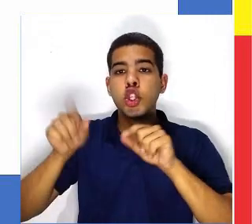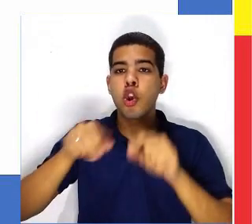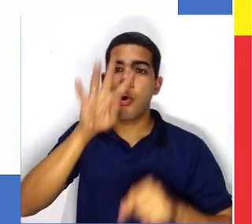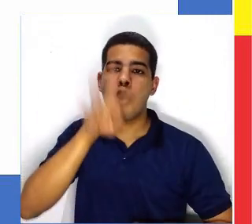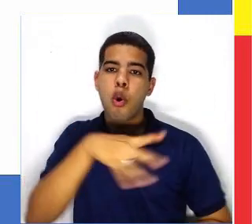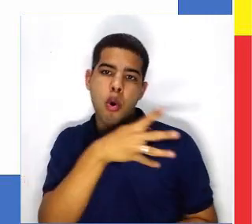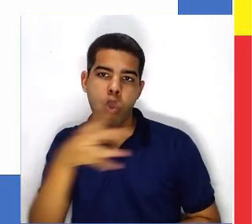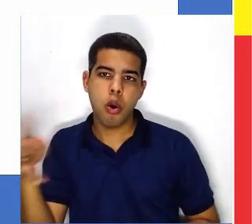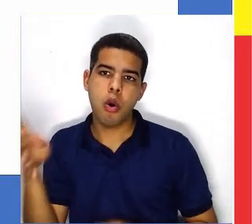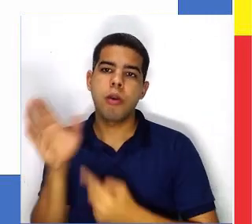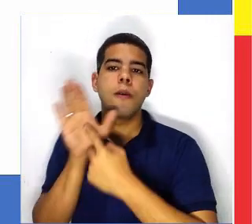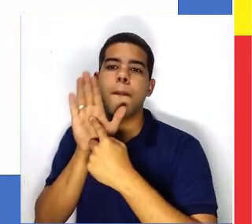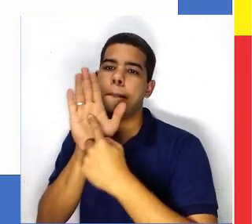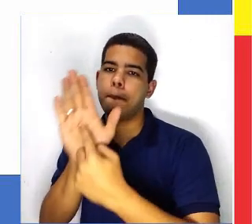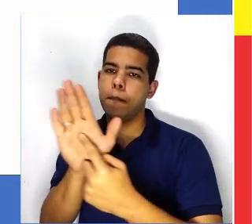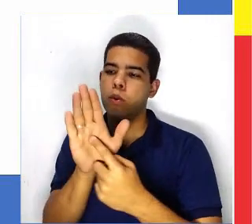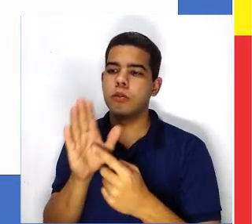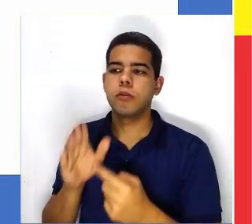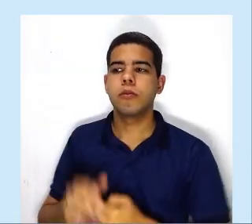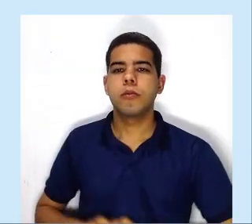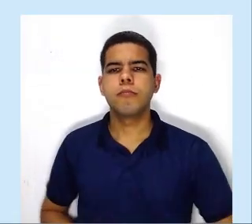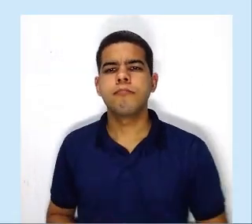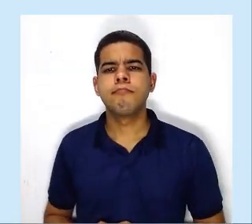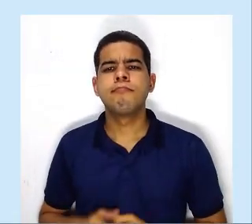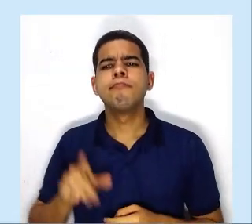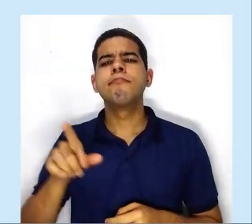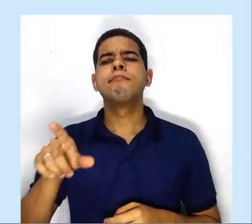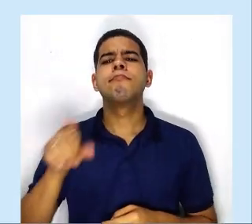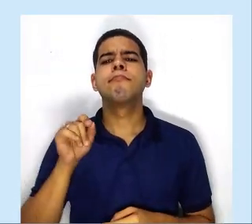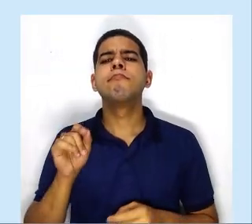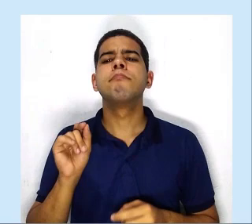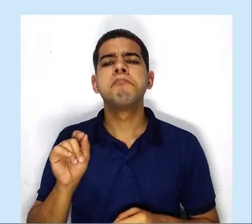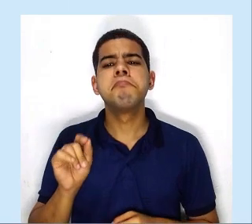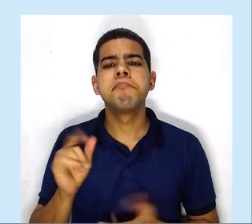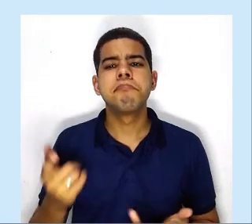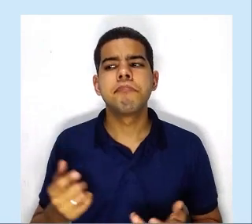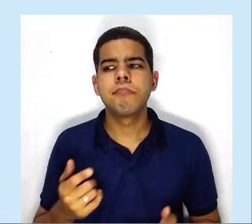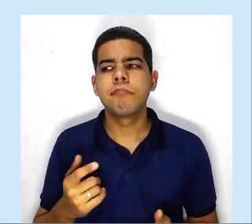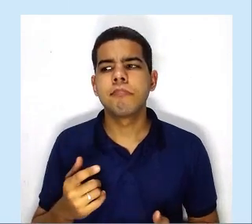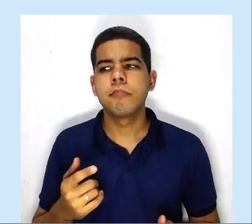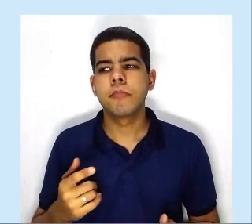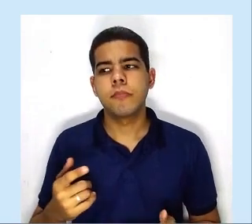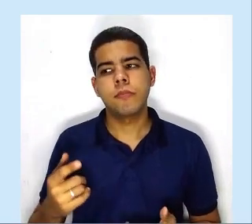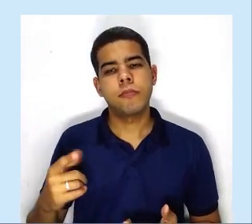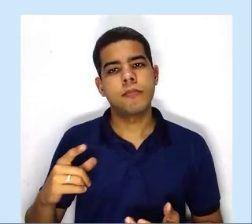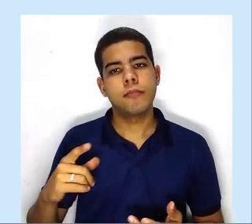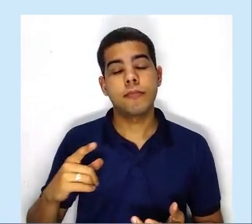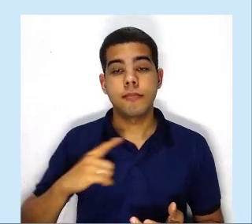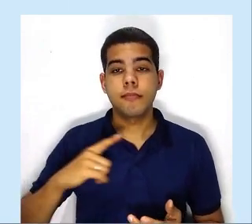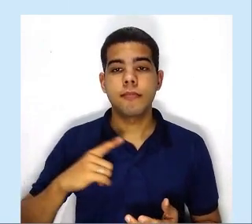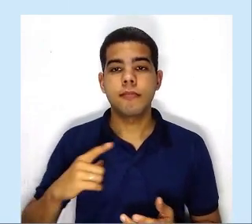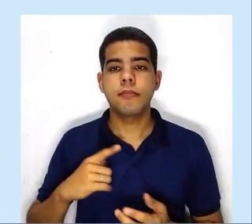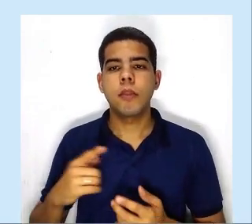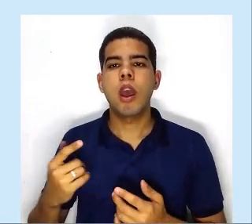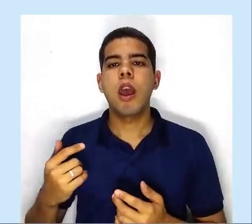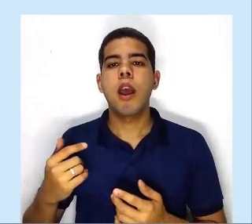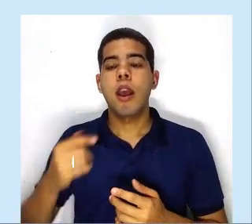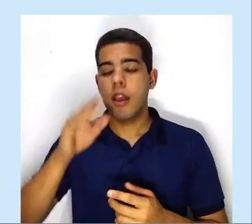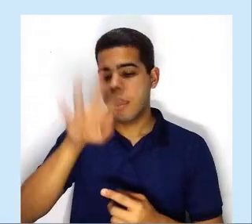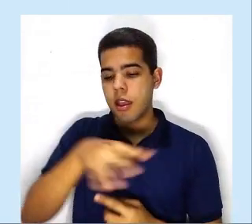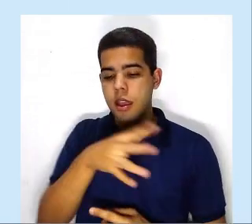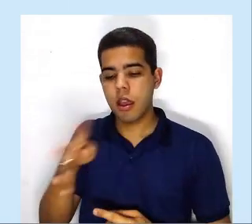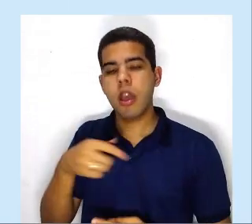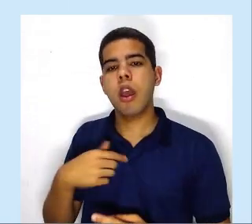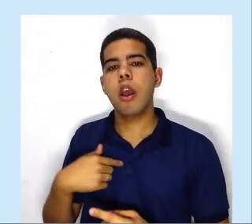para comunicar os resultados da pesquisa. O que é que você vai escolher? Eu trouxe a representação dos meus resultados em